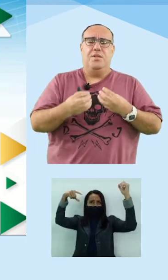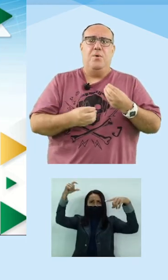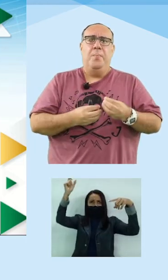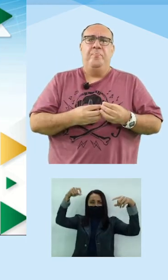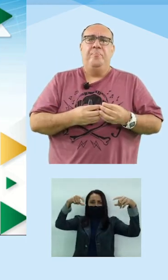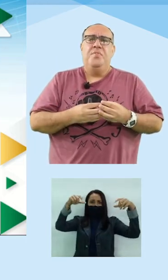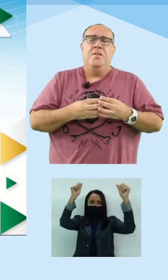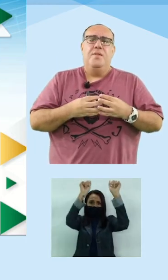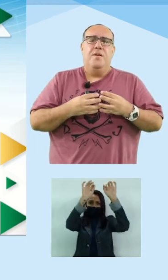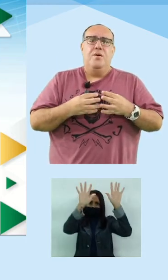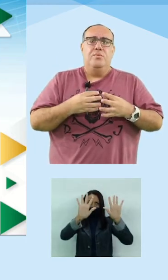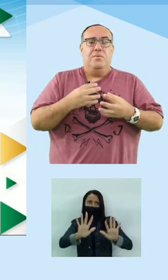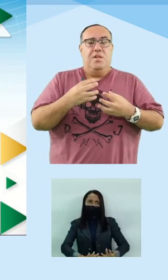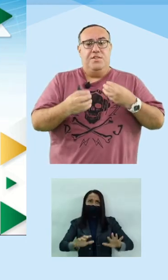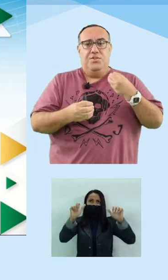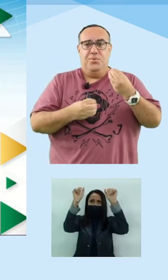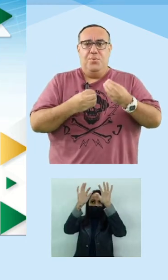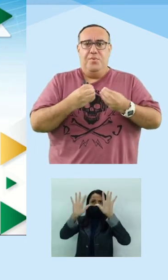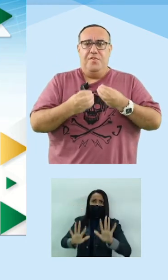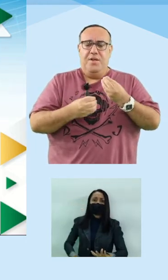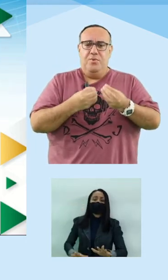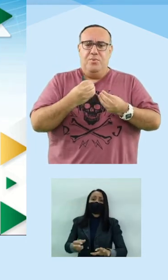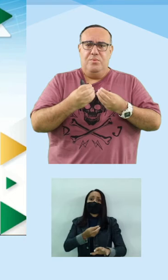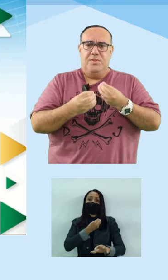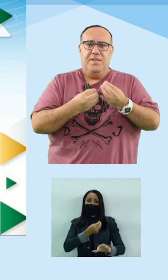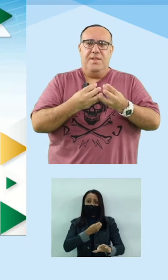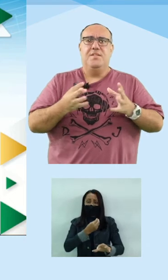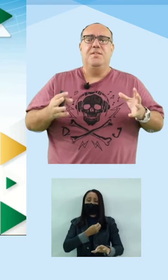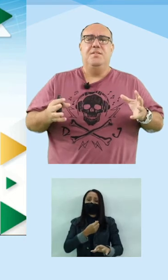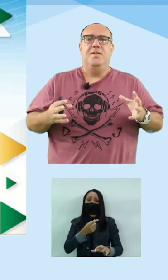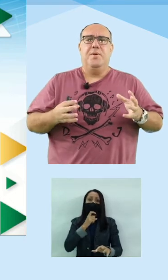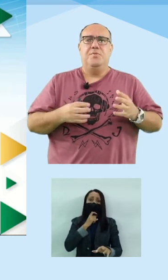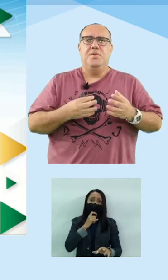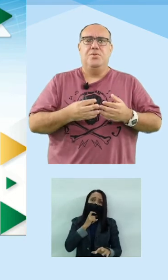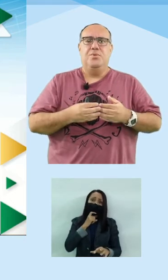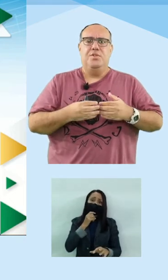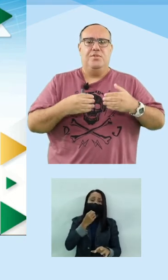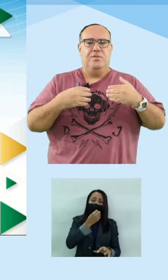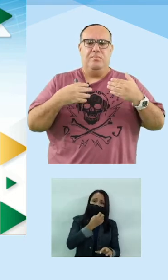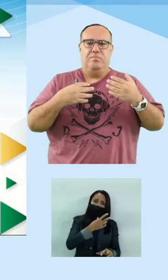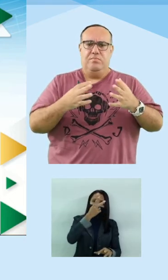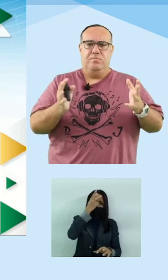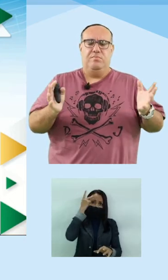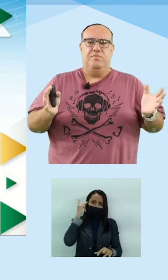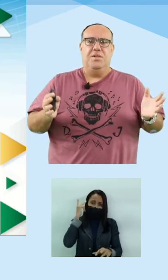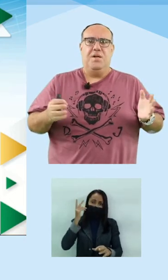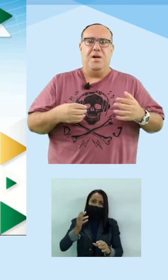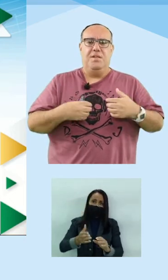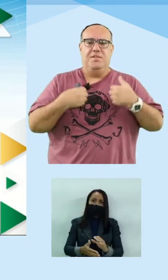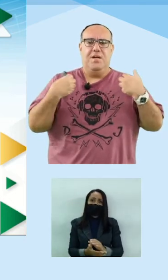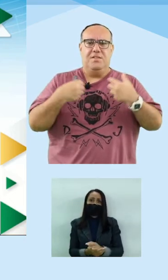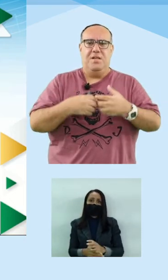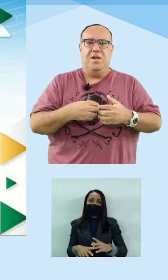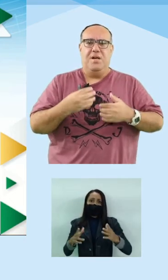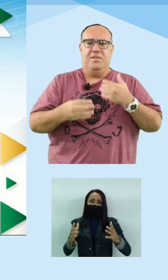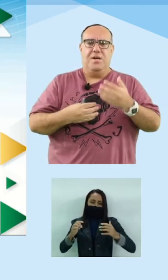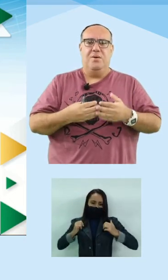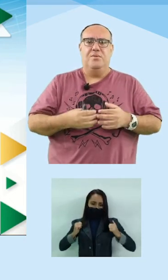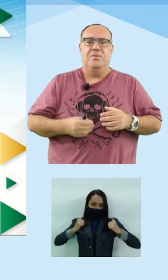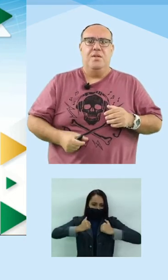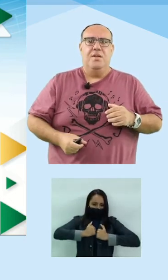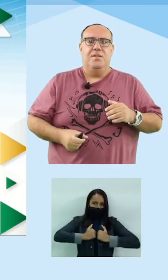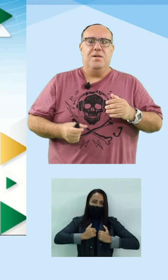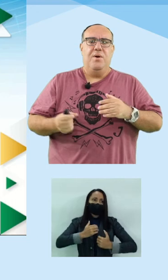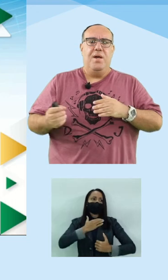granizo e tal. Então, existe um inverno interessante, né? Para as pessoas ficarem, se agasalharem e